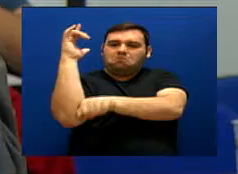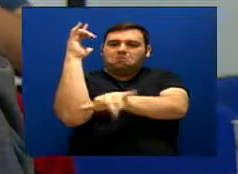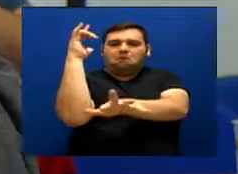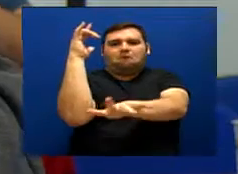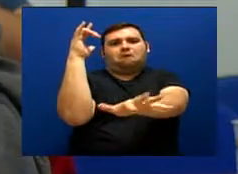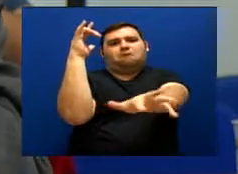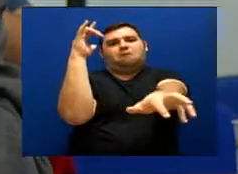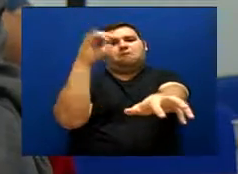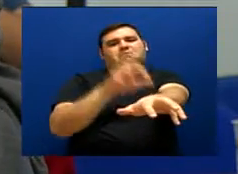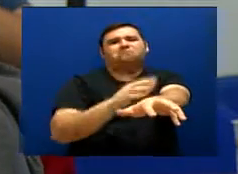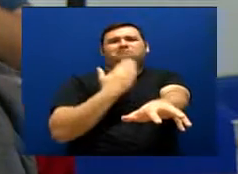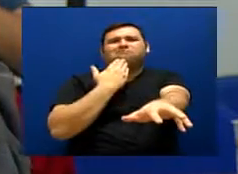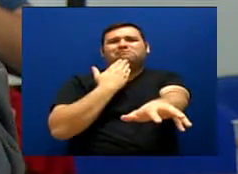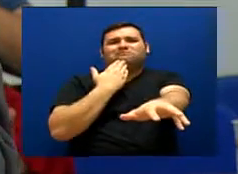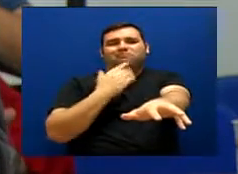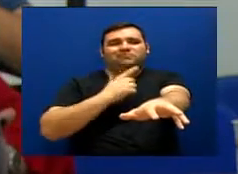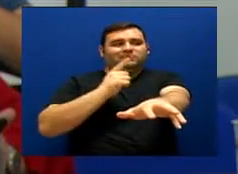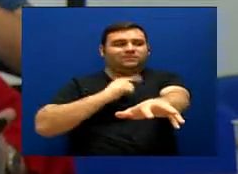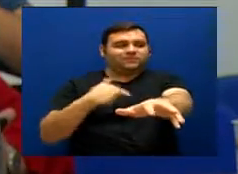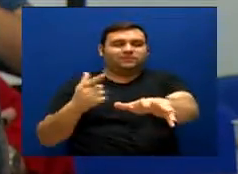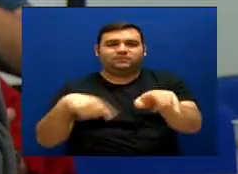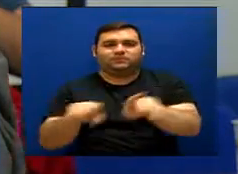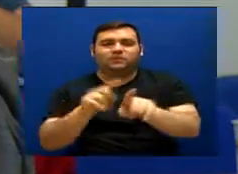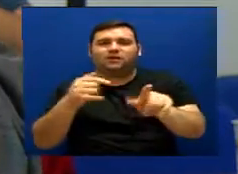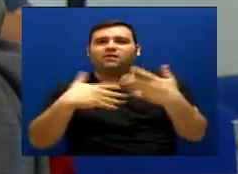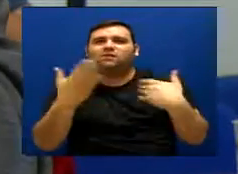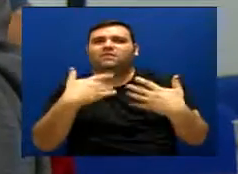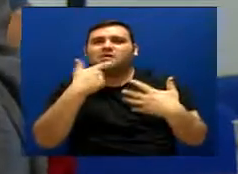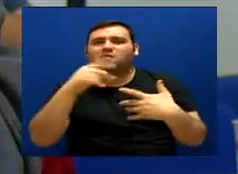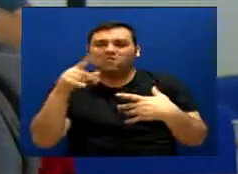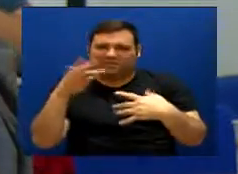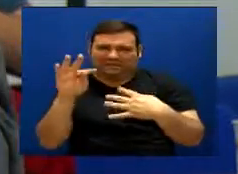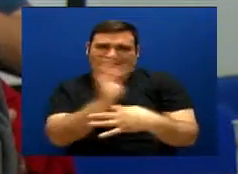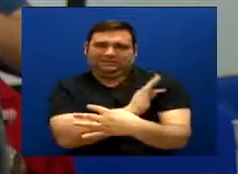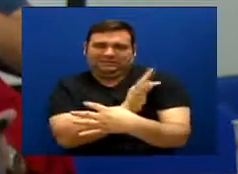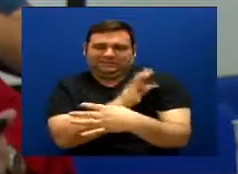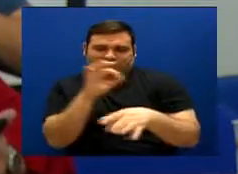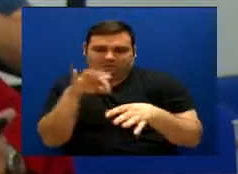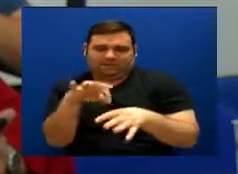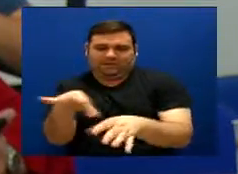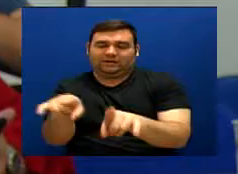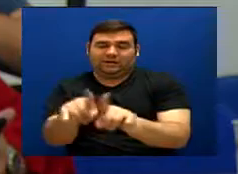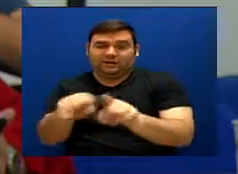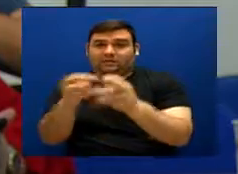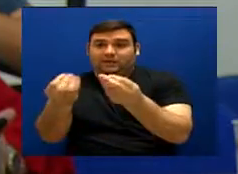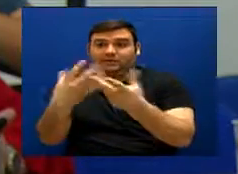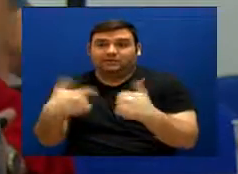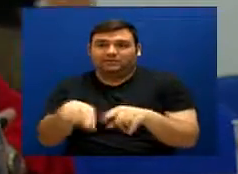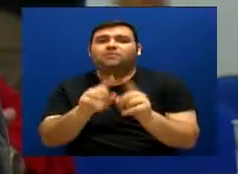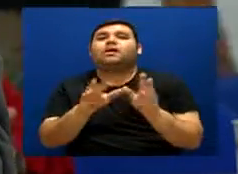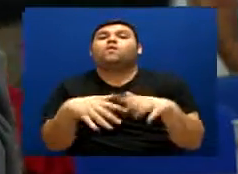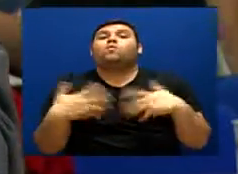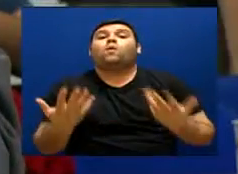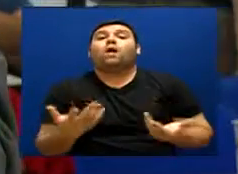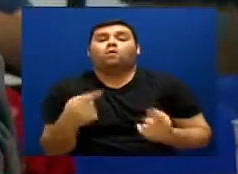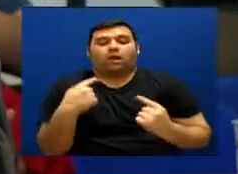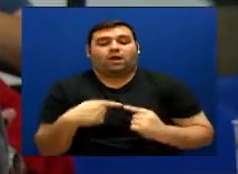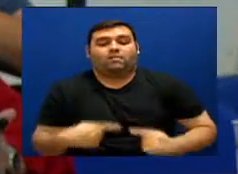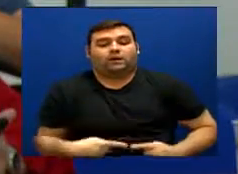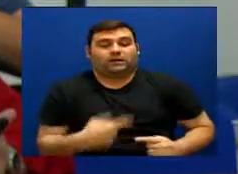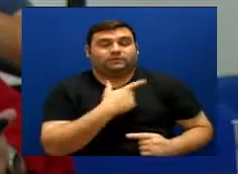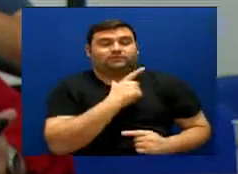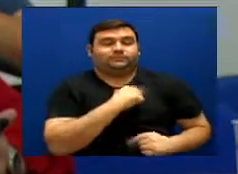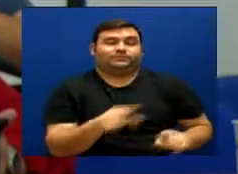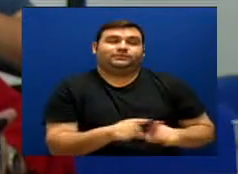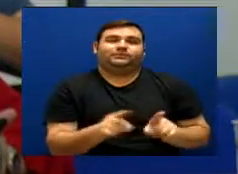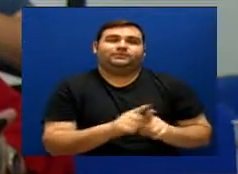eu consultei um amigo meu, que é técnico agrícola, e ele me deu o tipo de árvore, e eu pus lá, eu